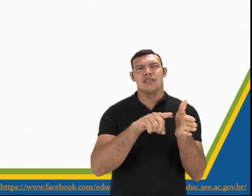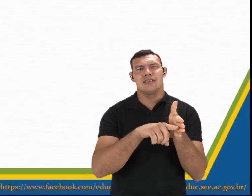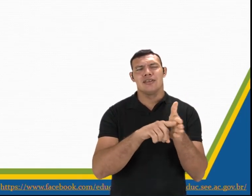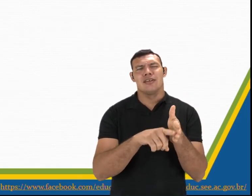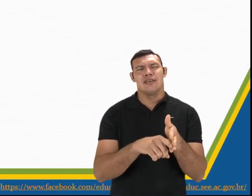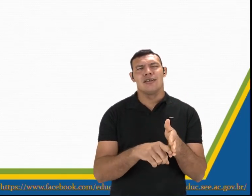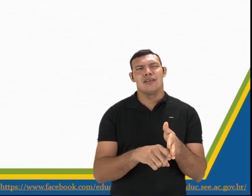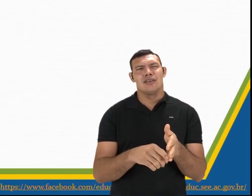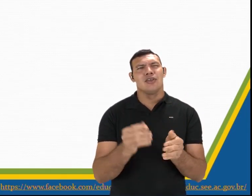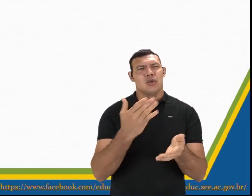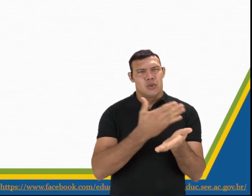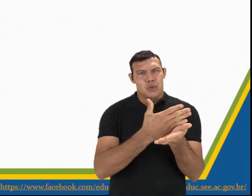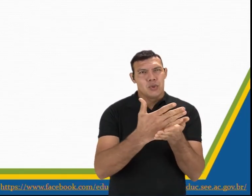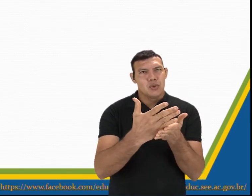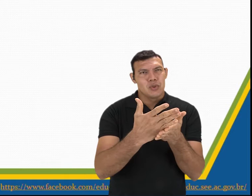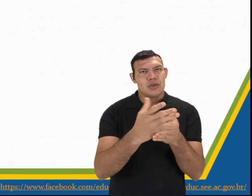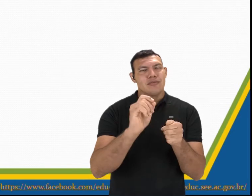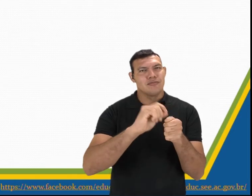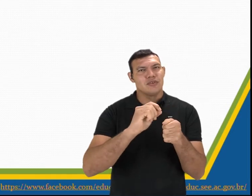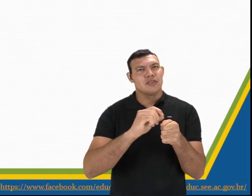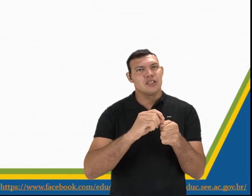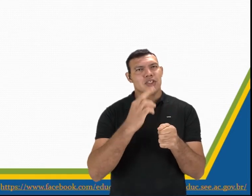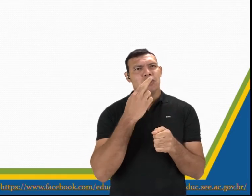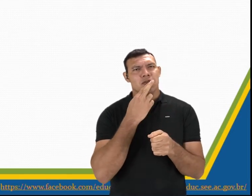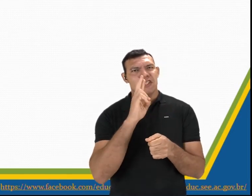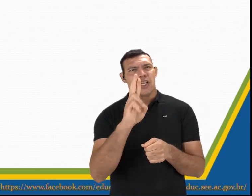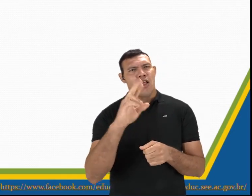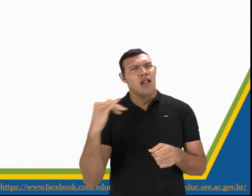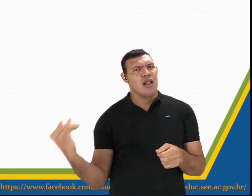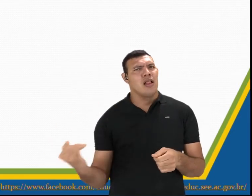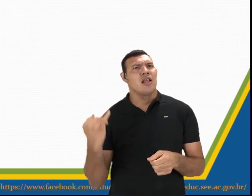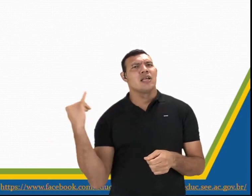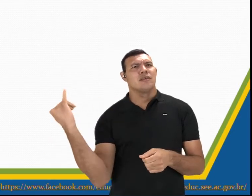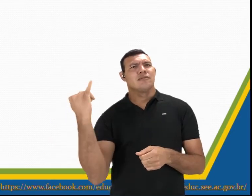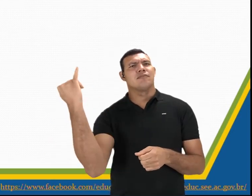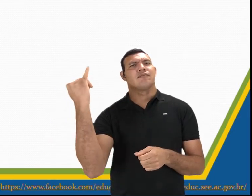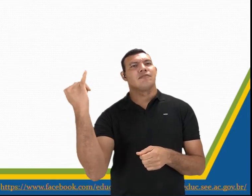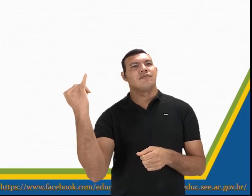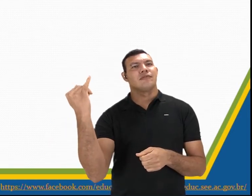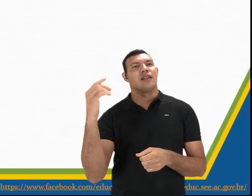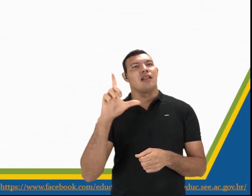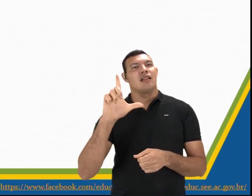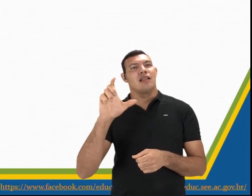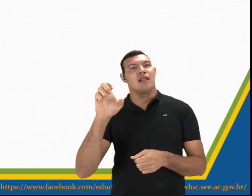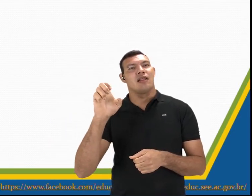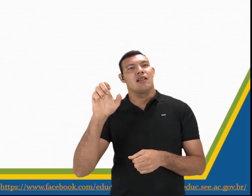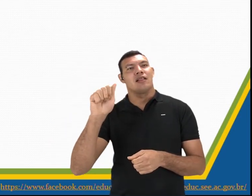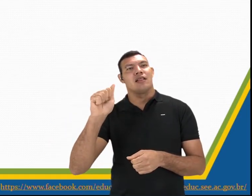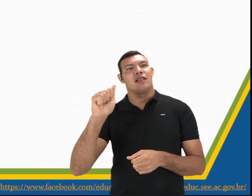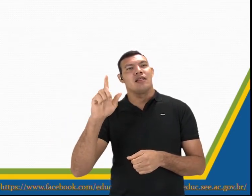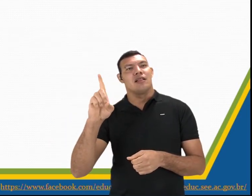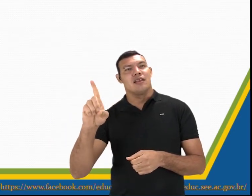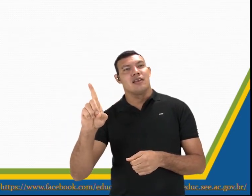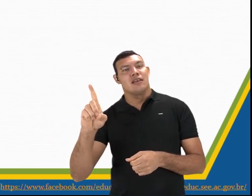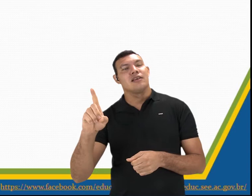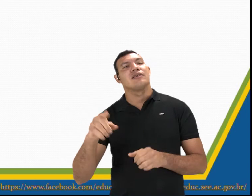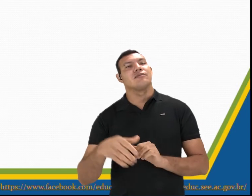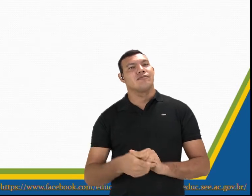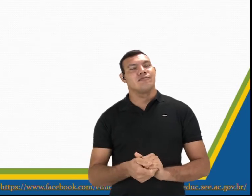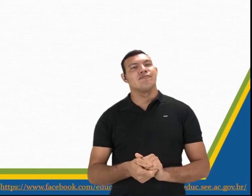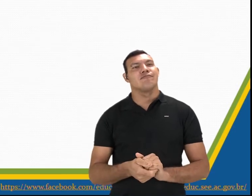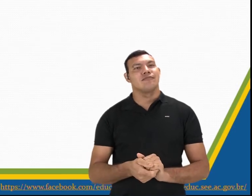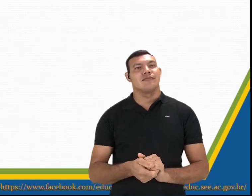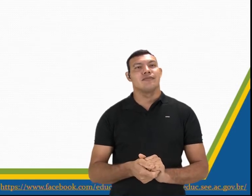que é importante para poder responder são essas chamadas de lead, que é uma nomenclatura que vem